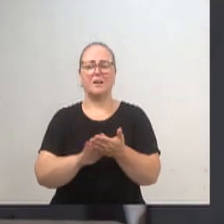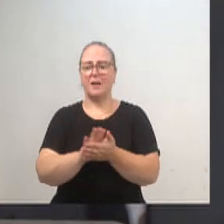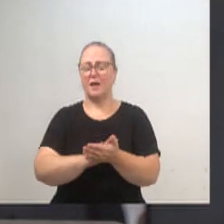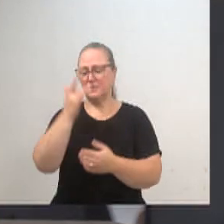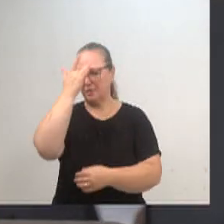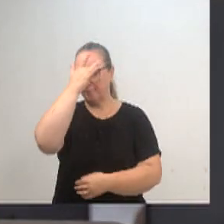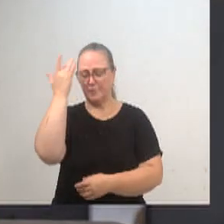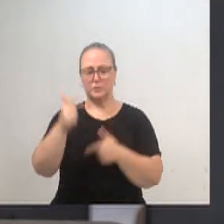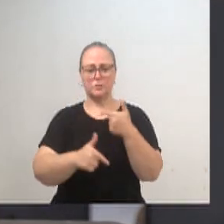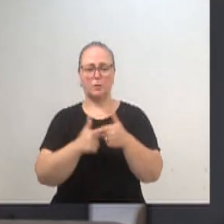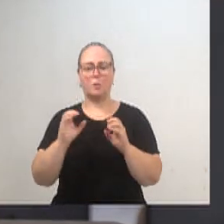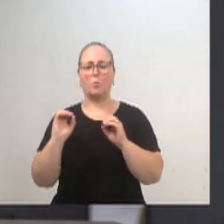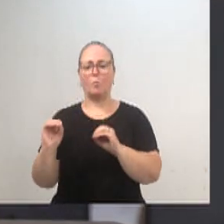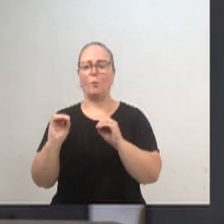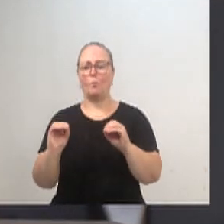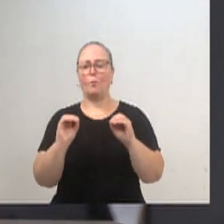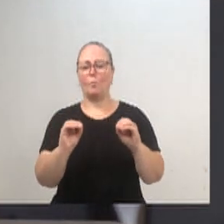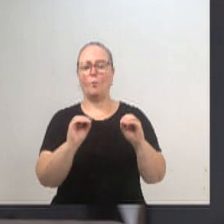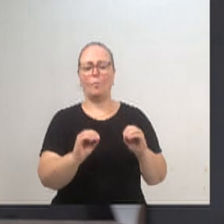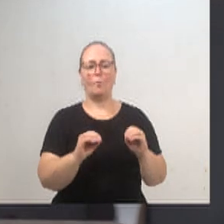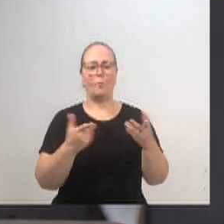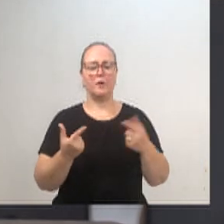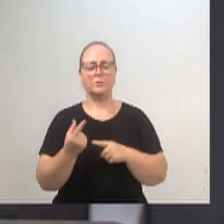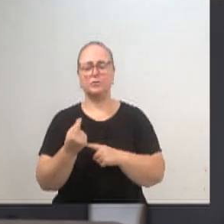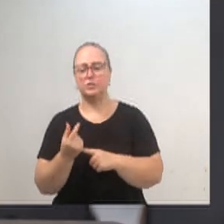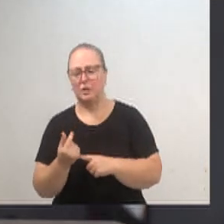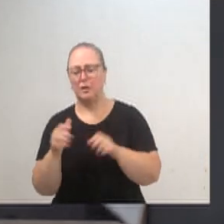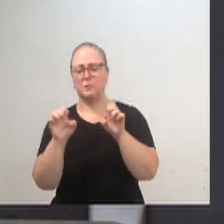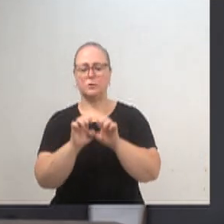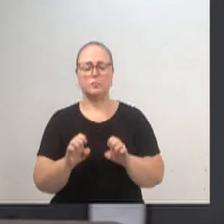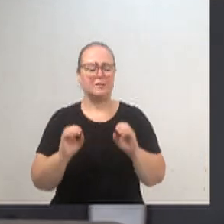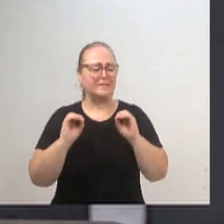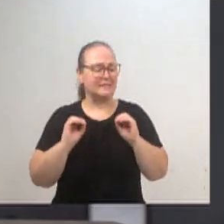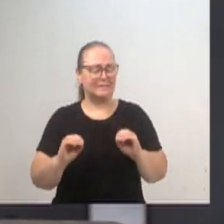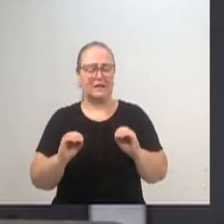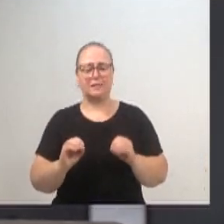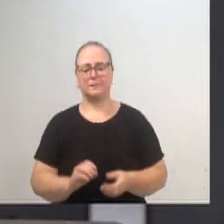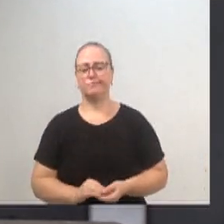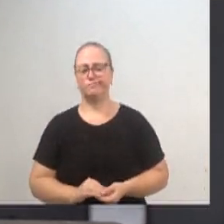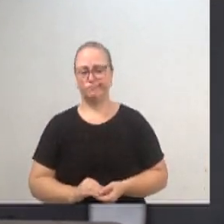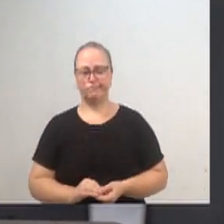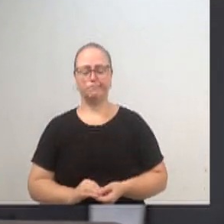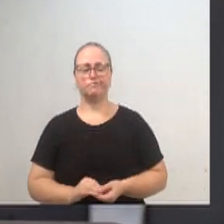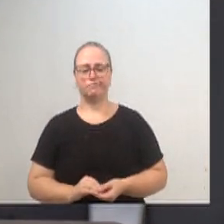sem tudo, sem estrutura, sem orçamento, sem condições, não tem como acontecer. Parabéns.